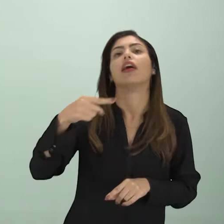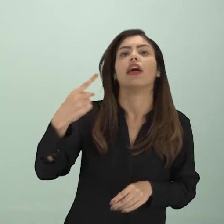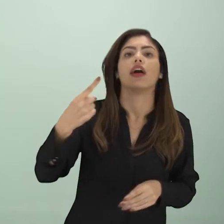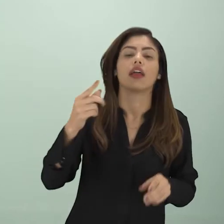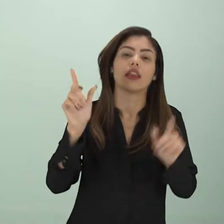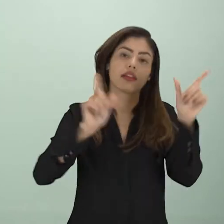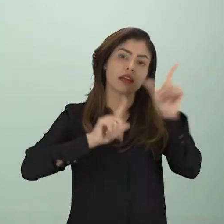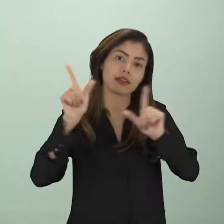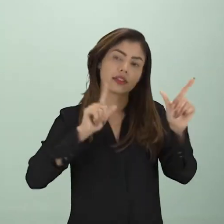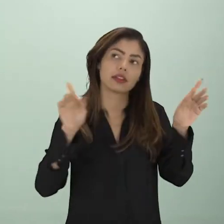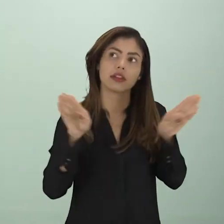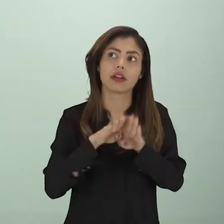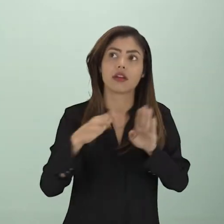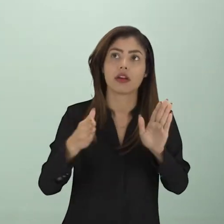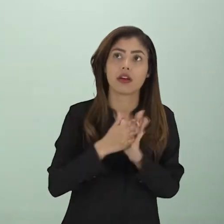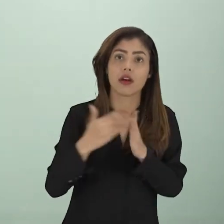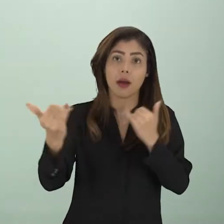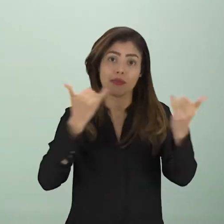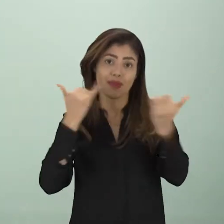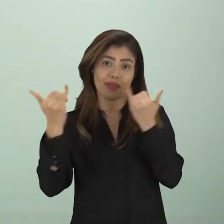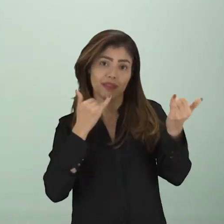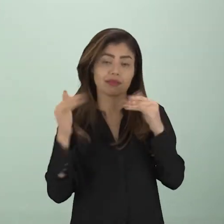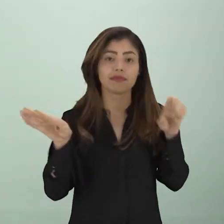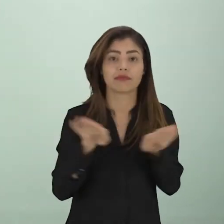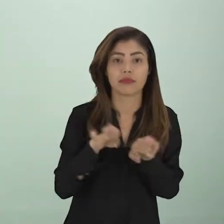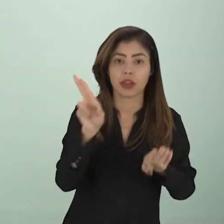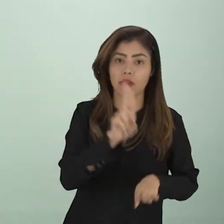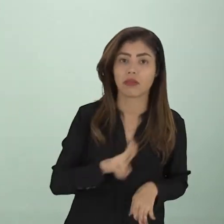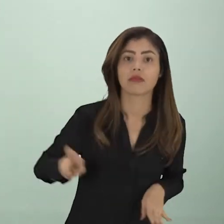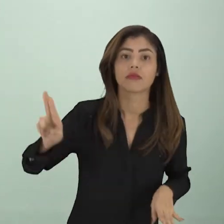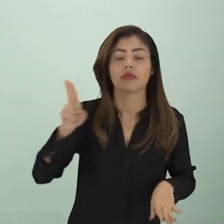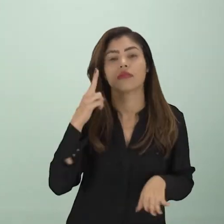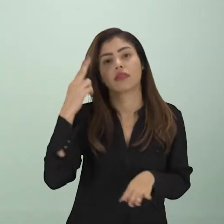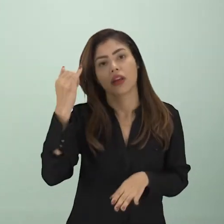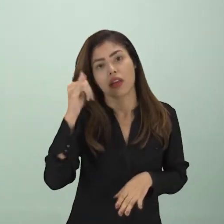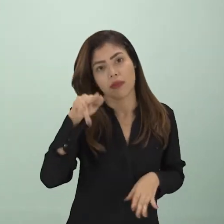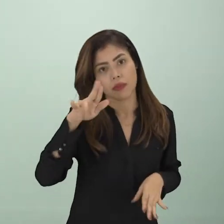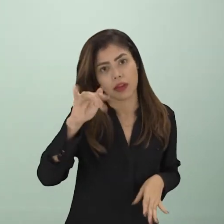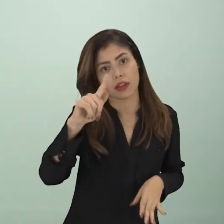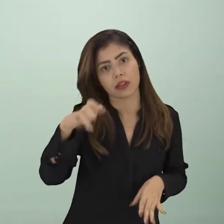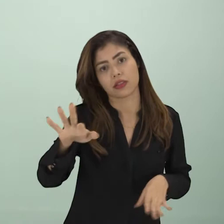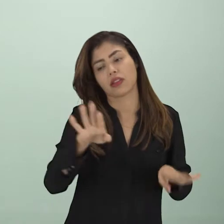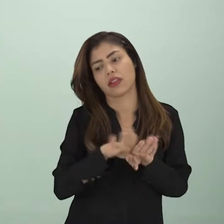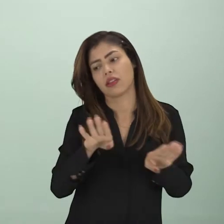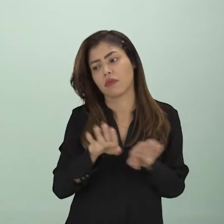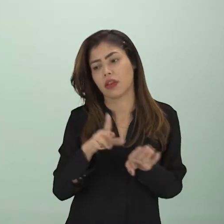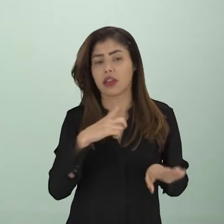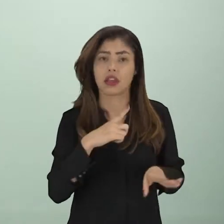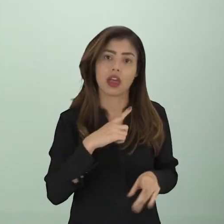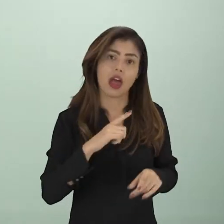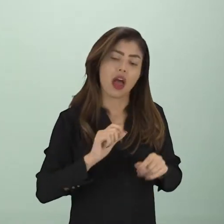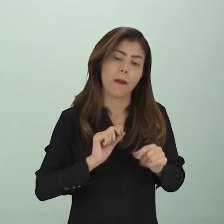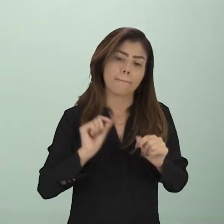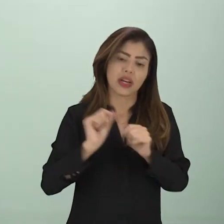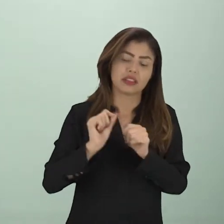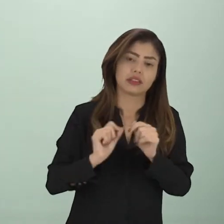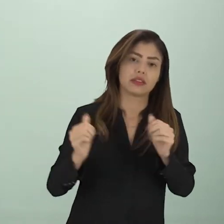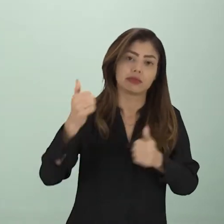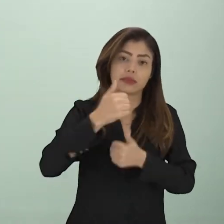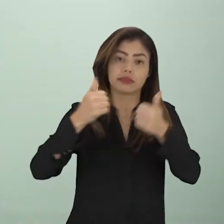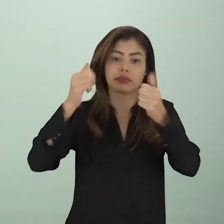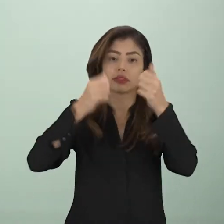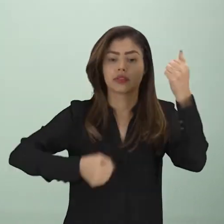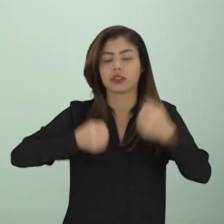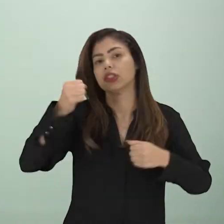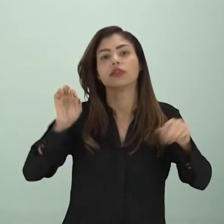televisões aí, uma propaganda que também faz uso da imagem do Elvis Presley. É uma grande montadora de carro aí que está